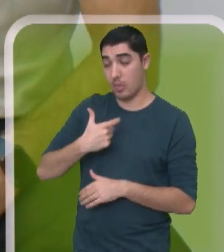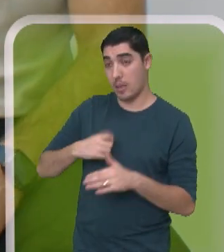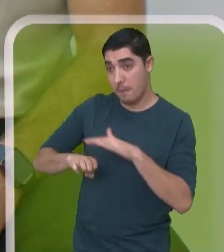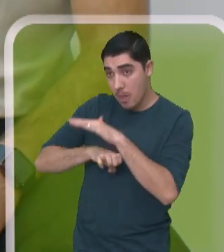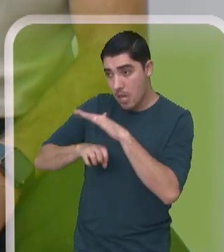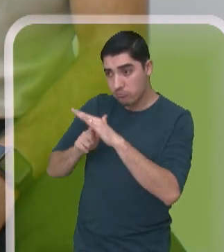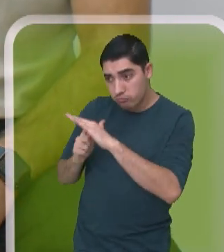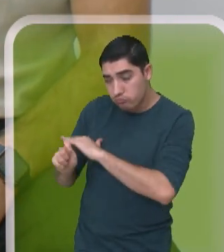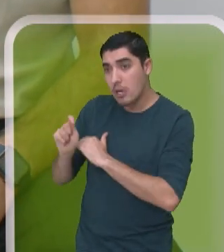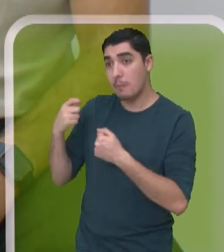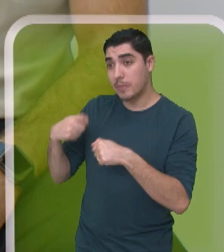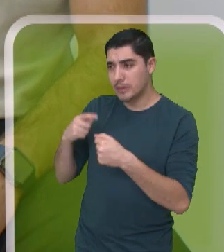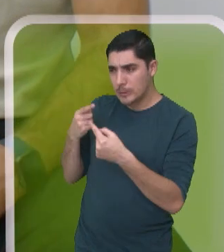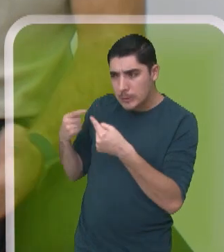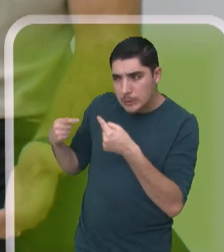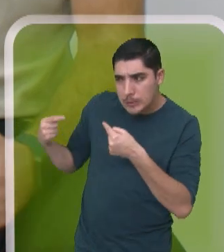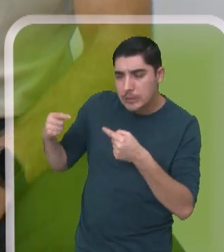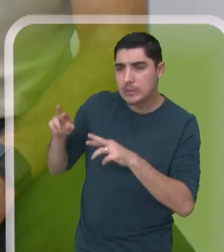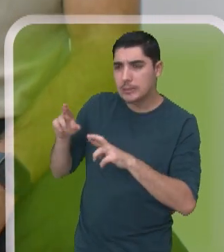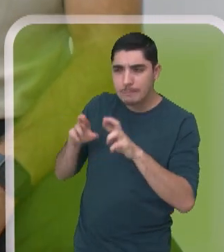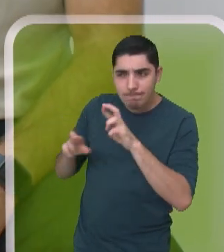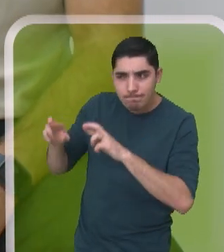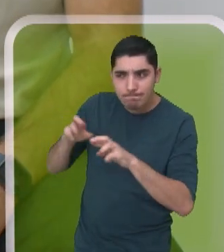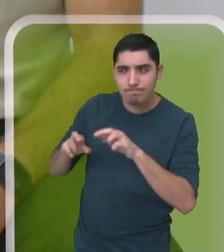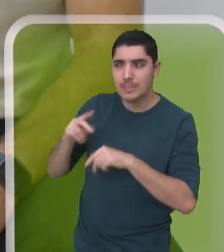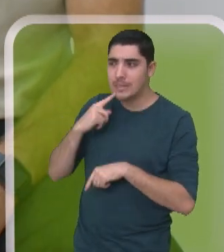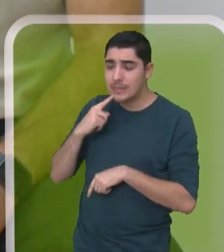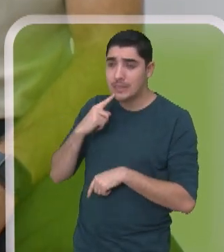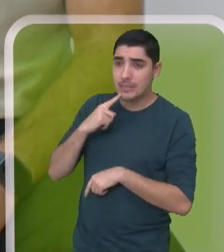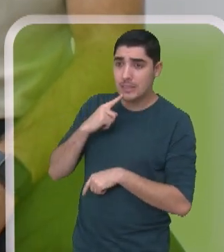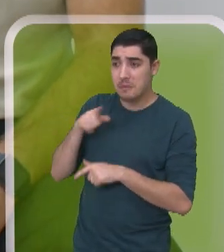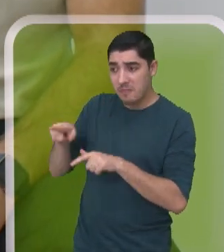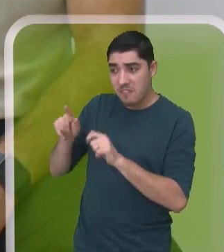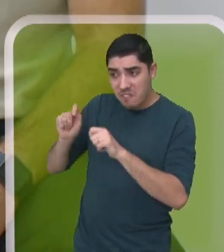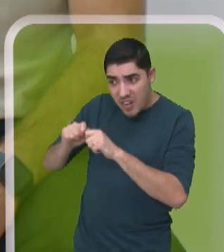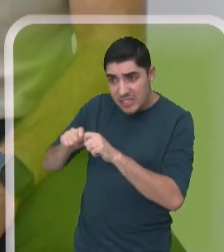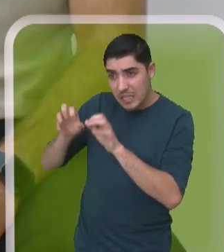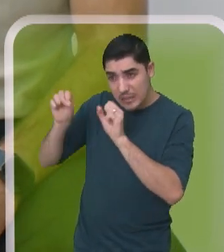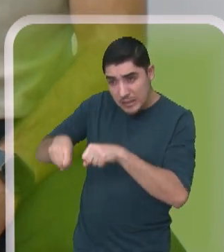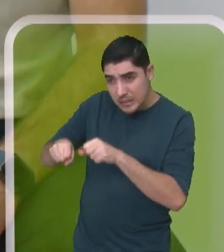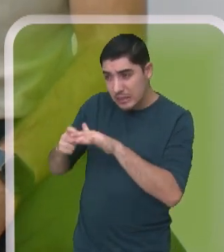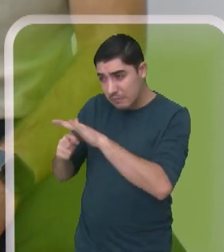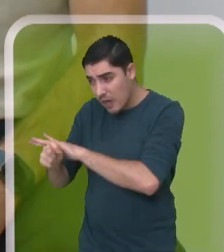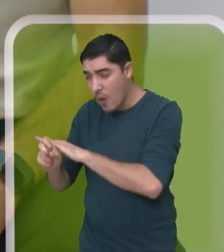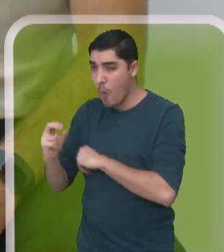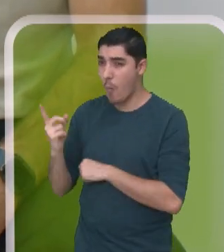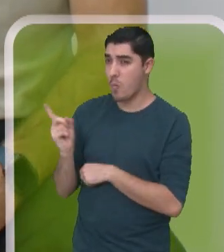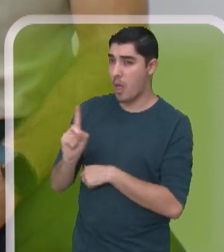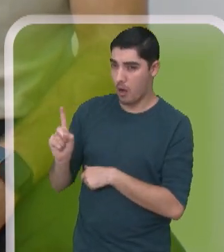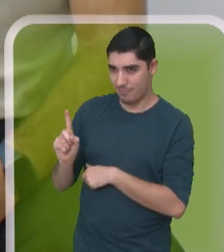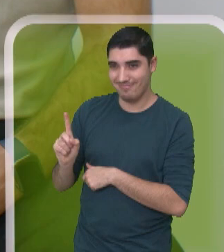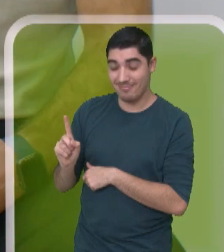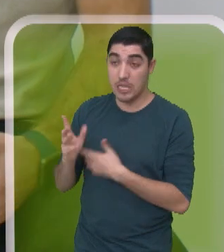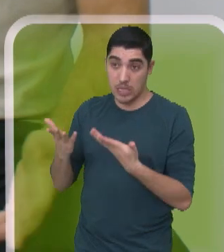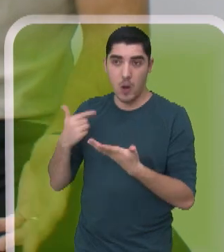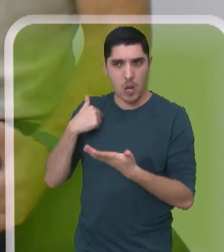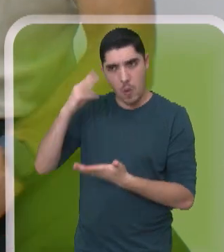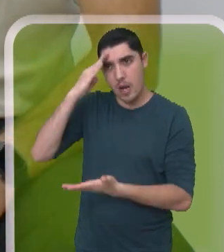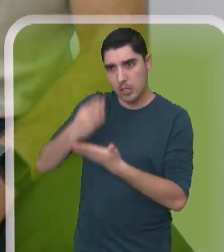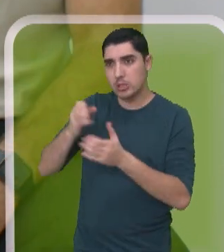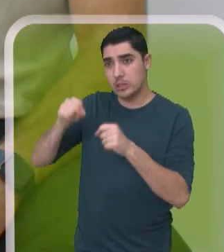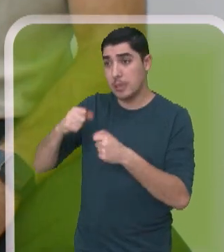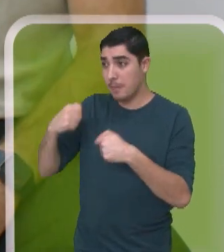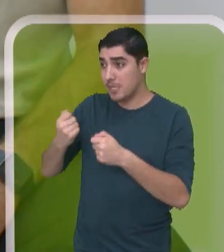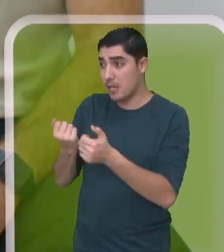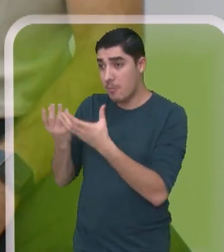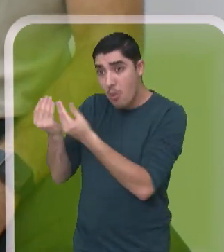Ele analisa muito para fazer, né, determinados investimentos. Então a gente acredita que a gente vai também precisar de muito